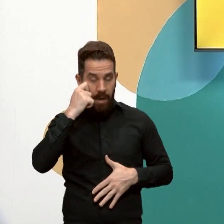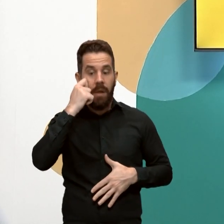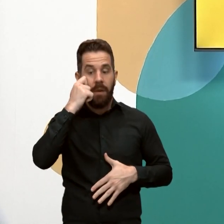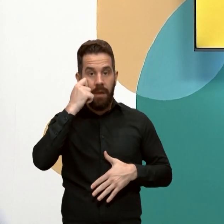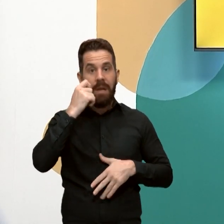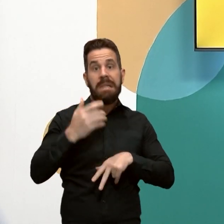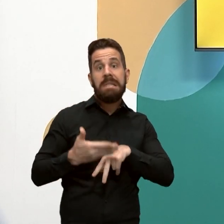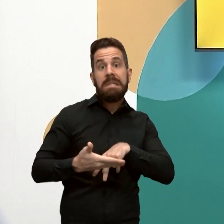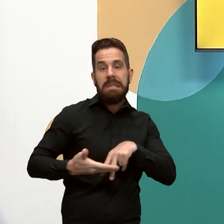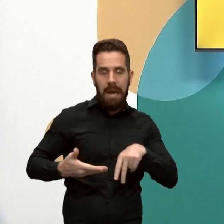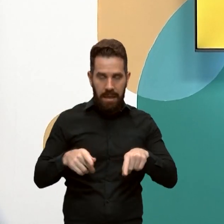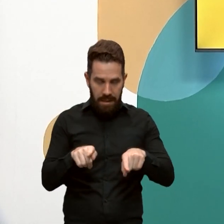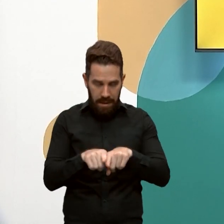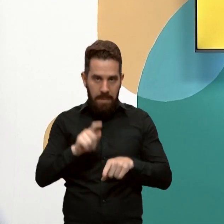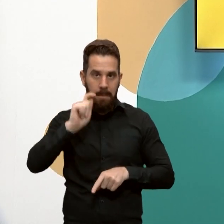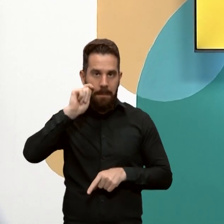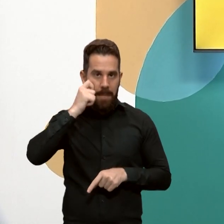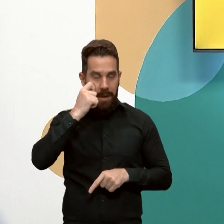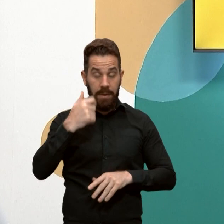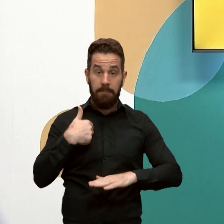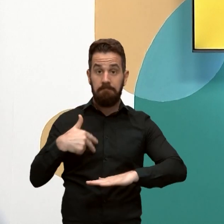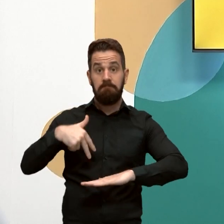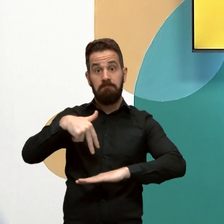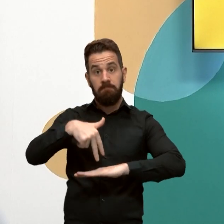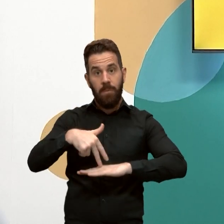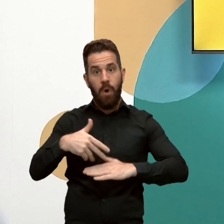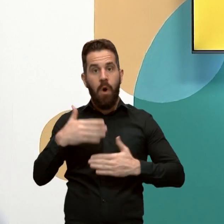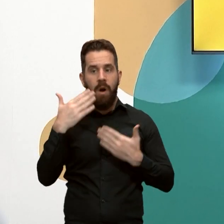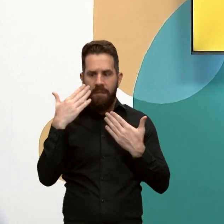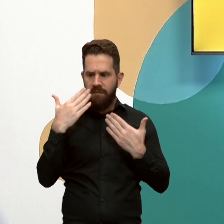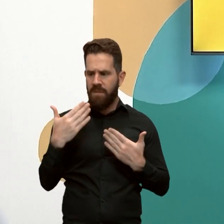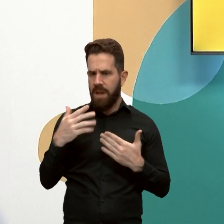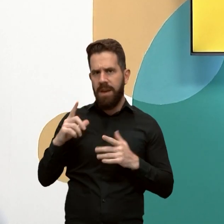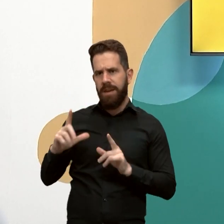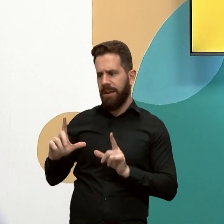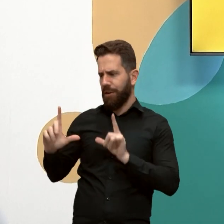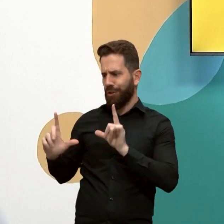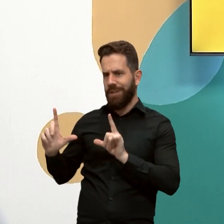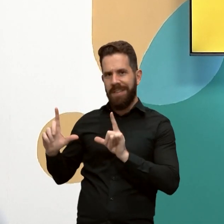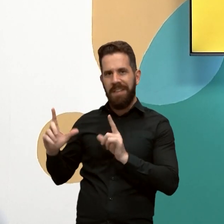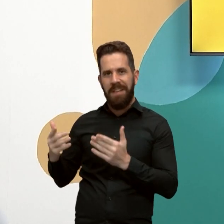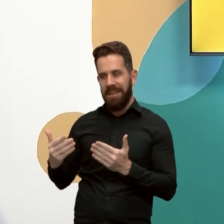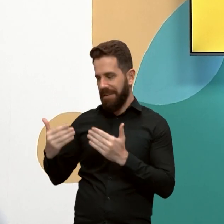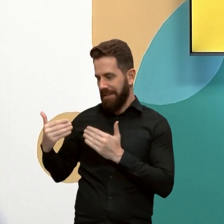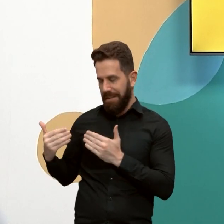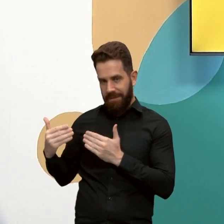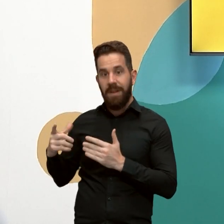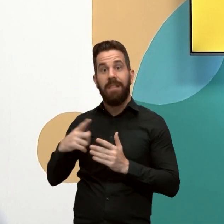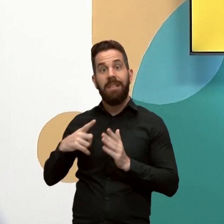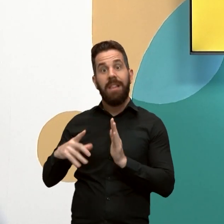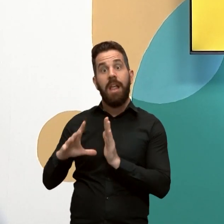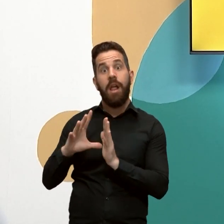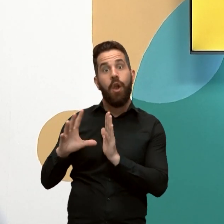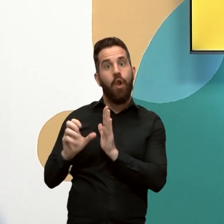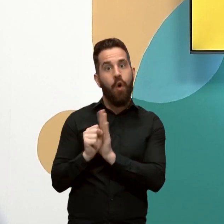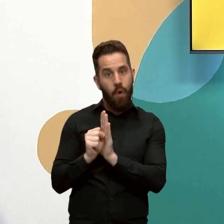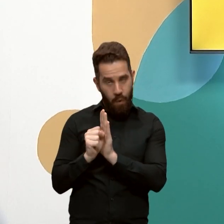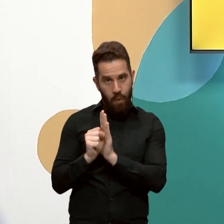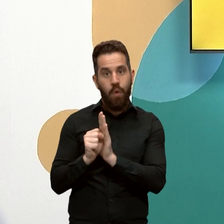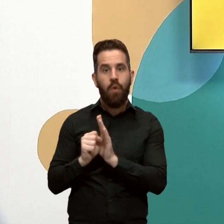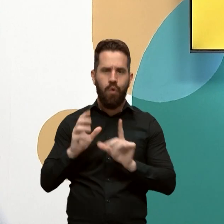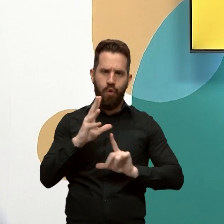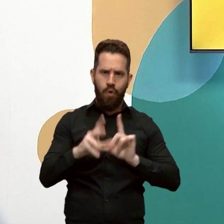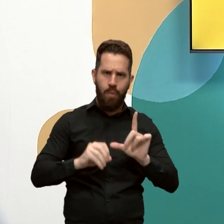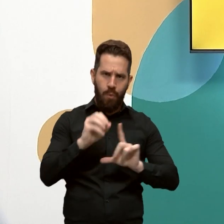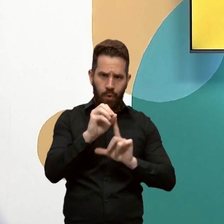saia pretas. Estou em pé na frente de uma TV, onde há a logo do Mundo UFG e